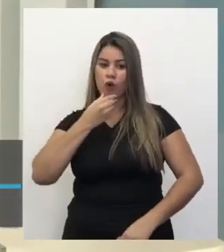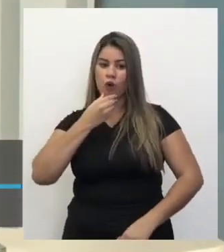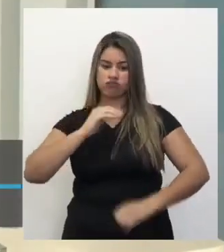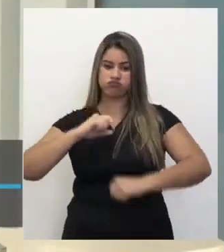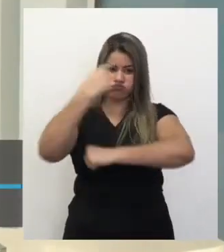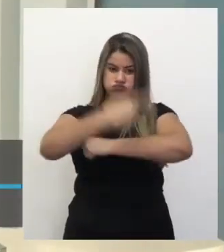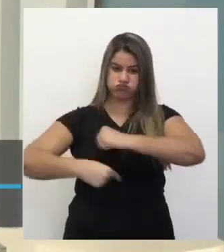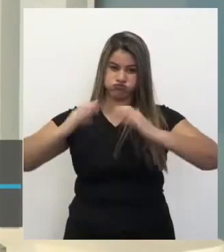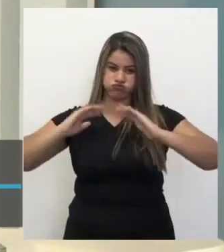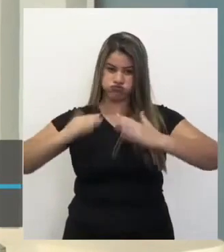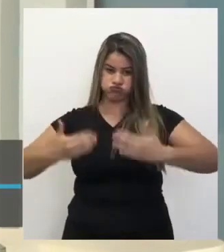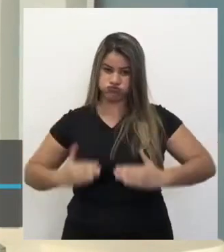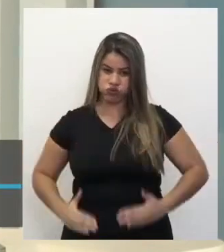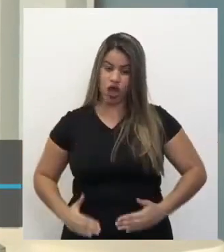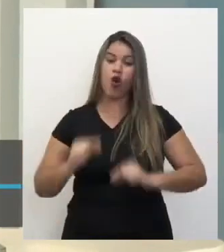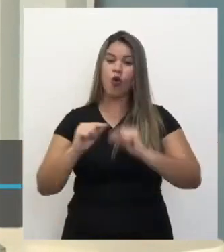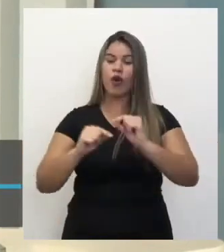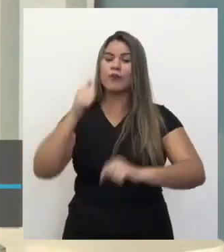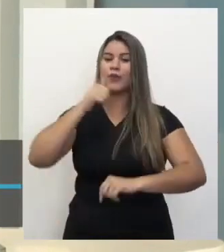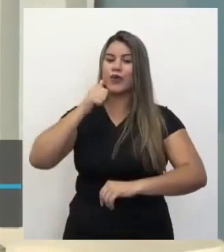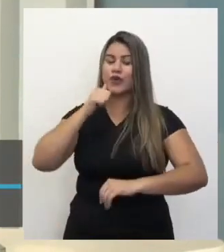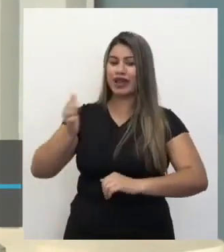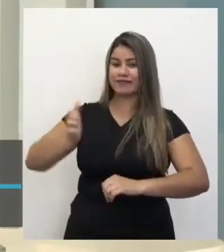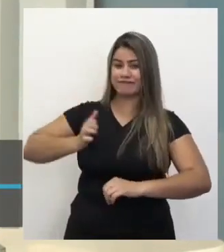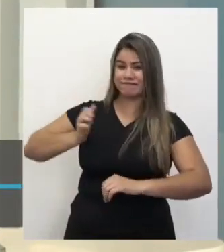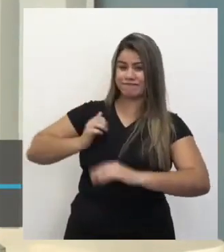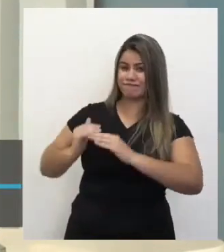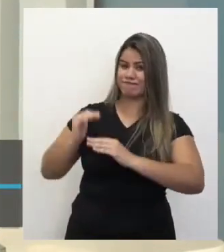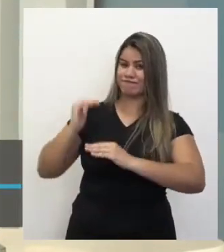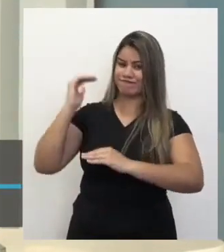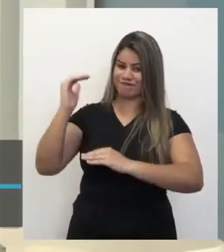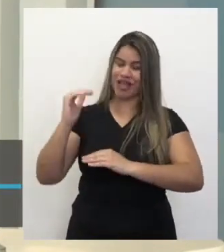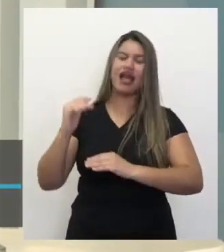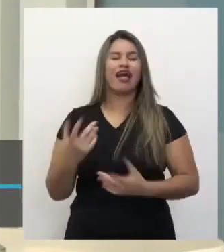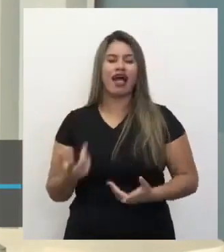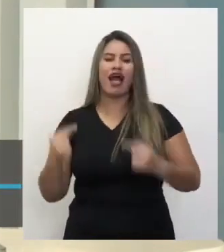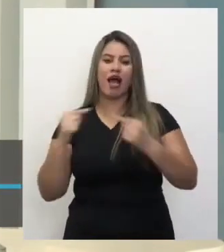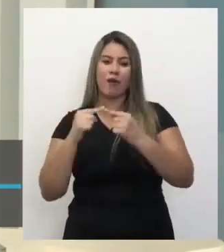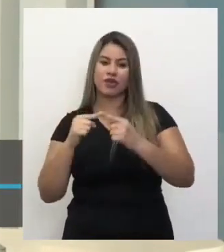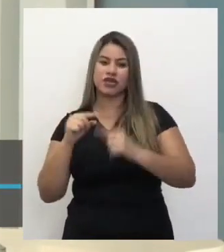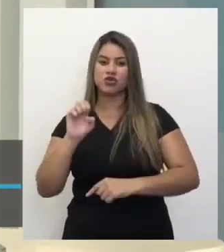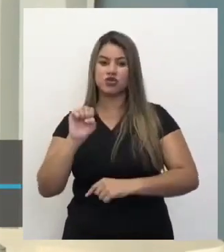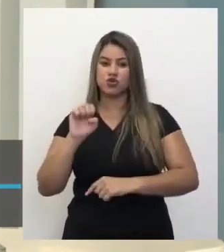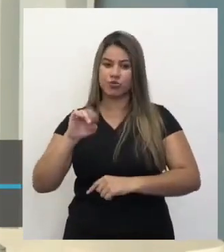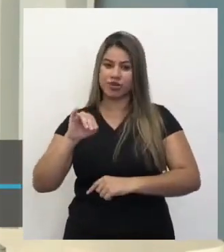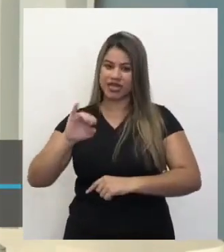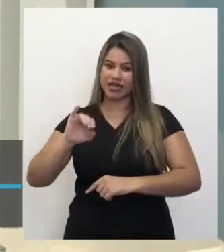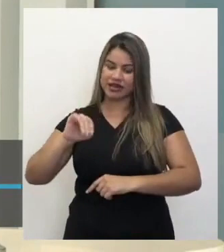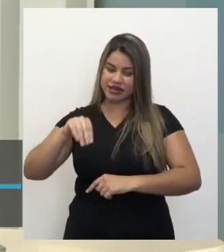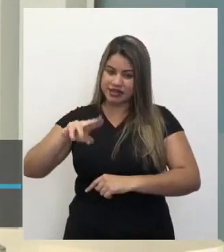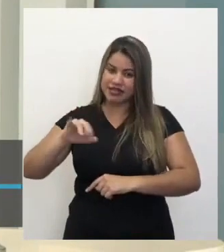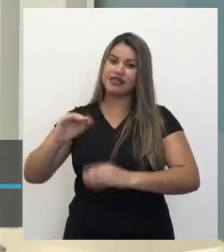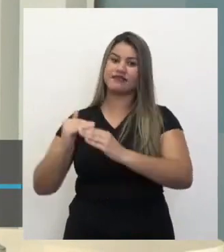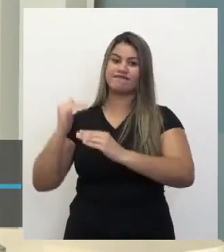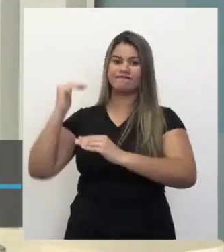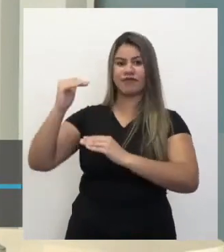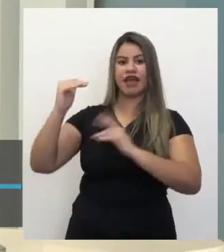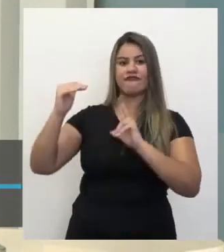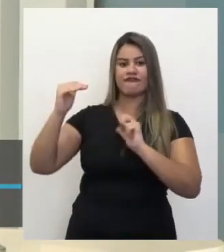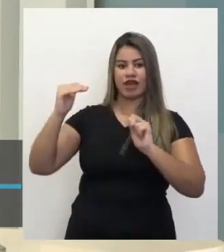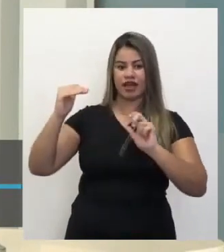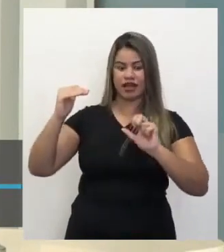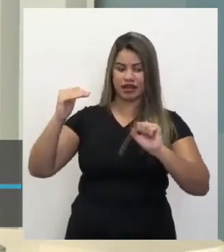fidelidade a uma nobre, ou seja, é a suzerania e vassalagem ilustrada ali. Como a Igreja Católica tinha esse poder,